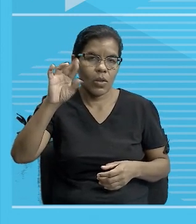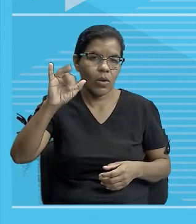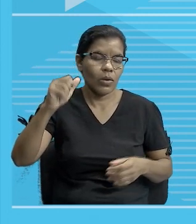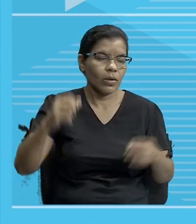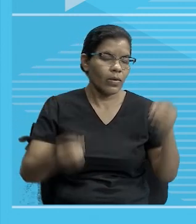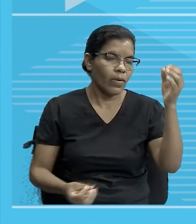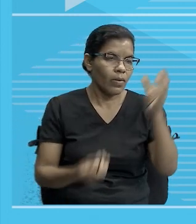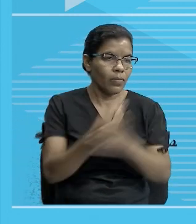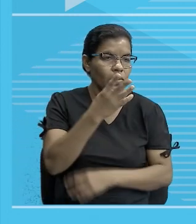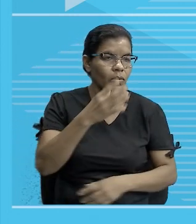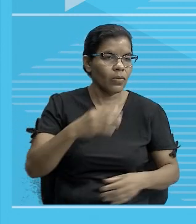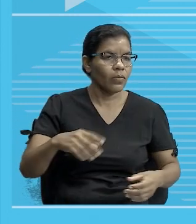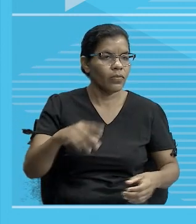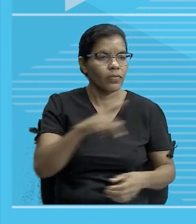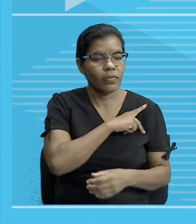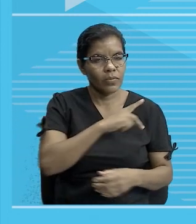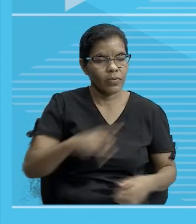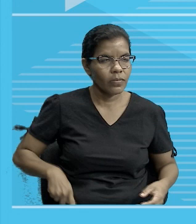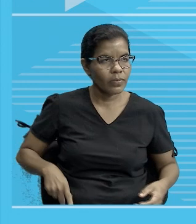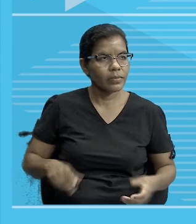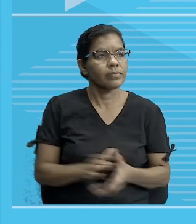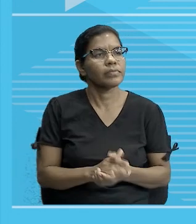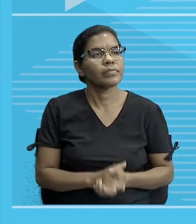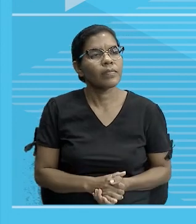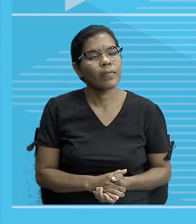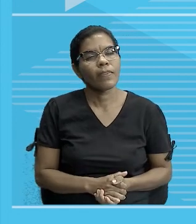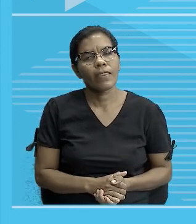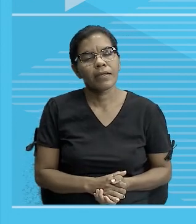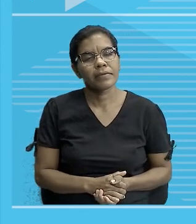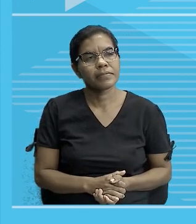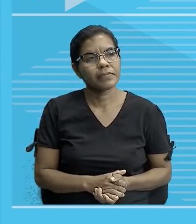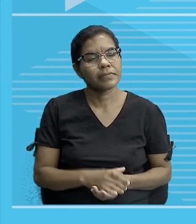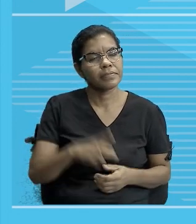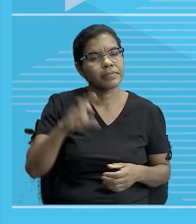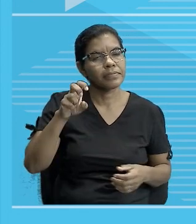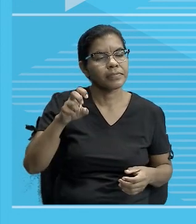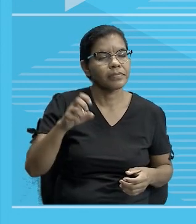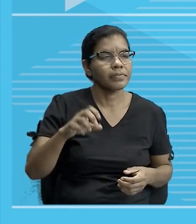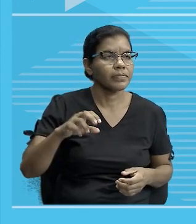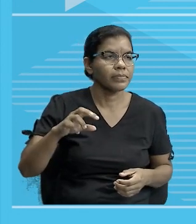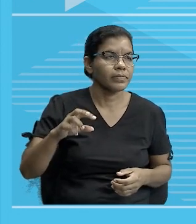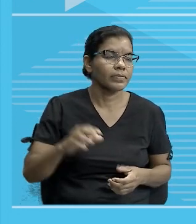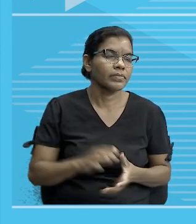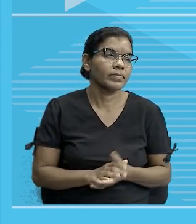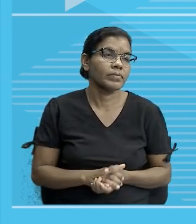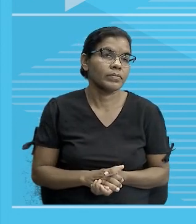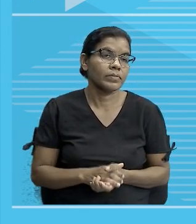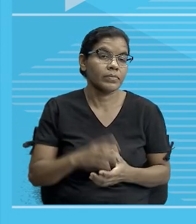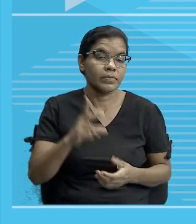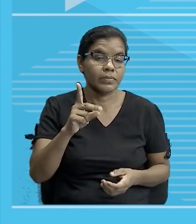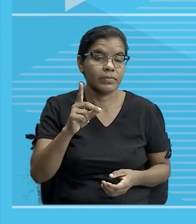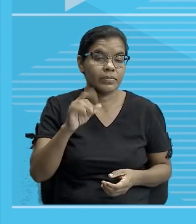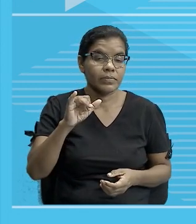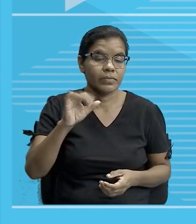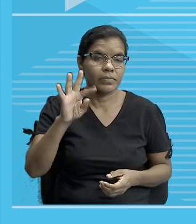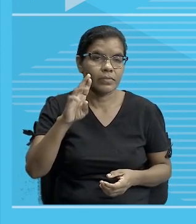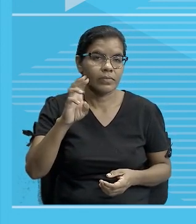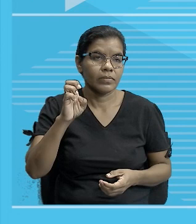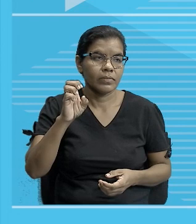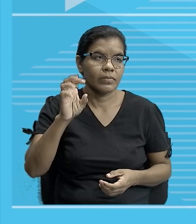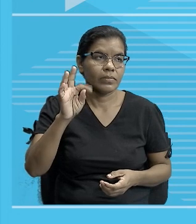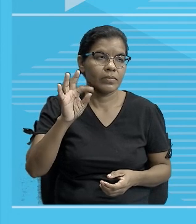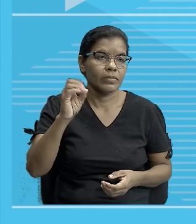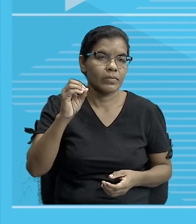Diretório, a última fase chama fase do diretório, de 5 diretores. Belezinha? De 5 diretores.